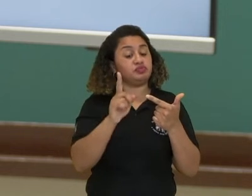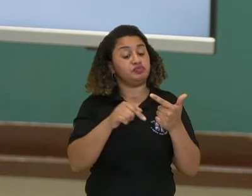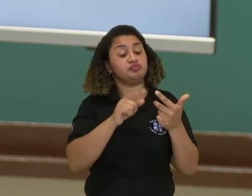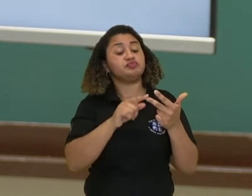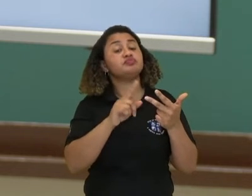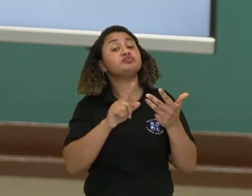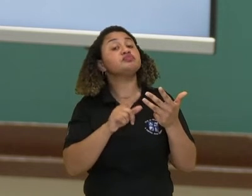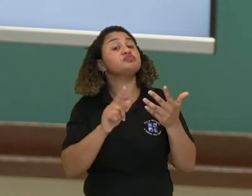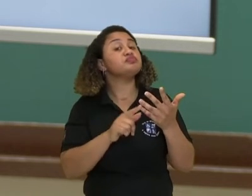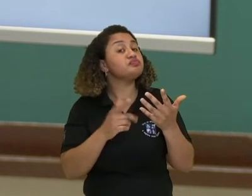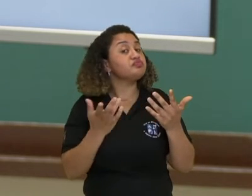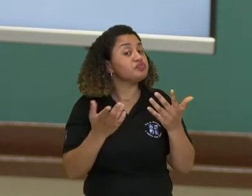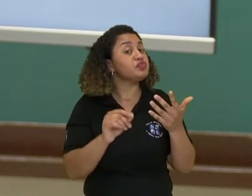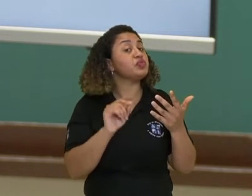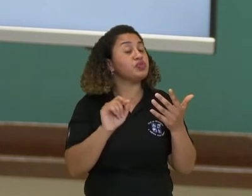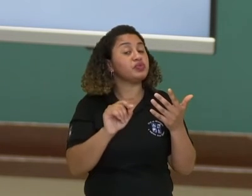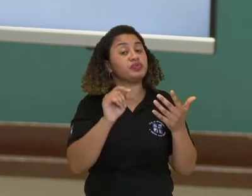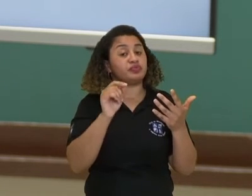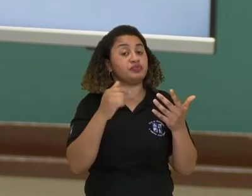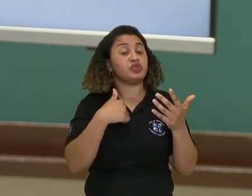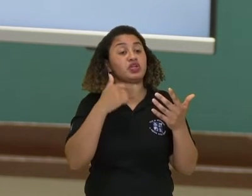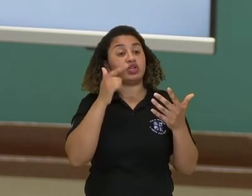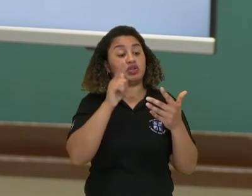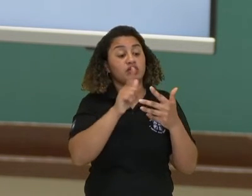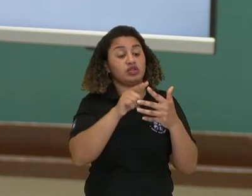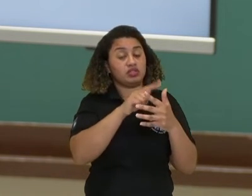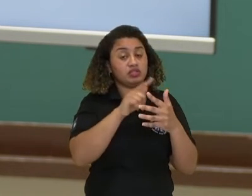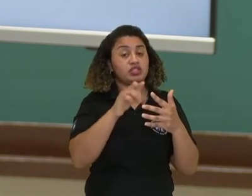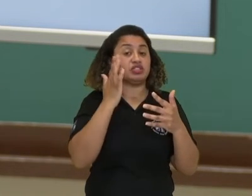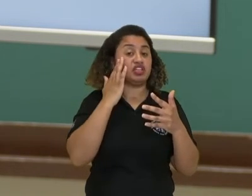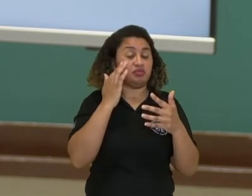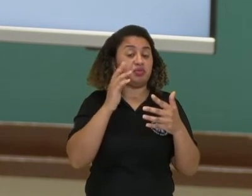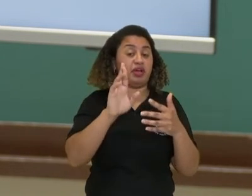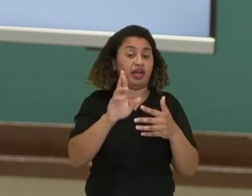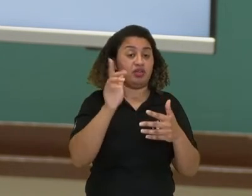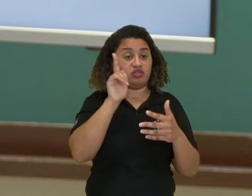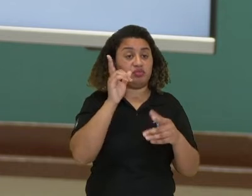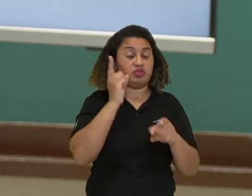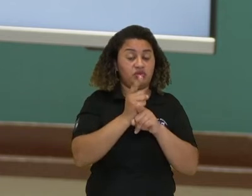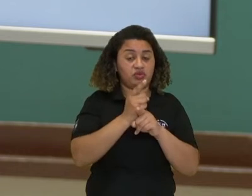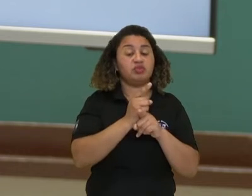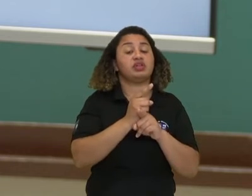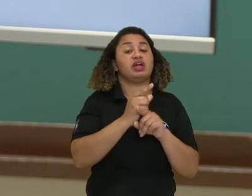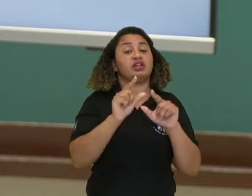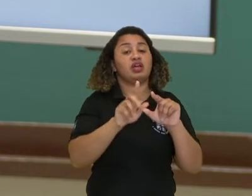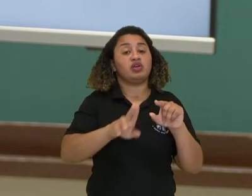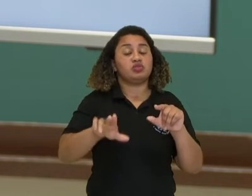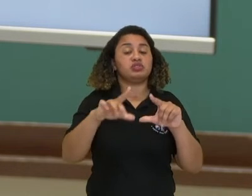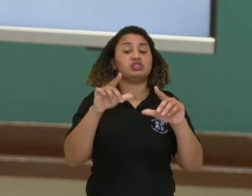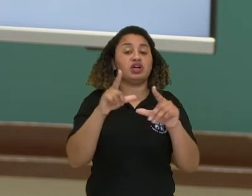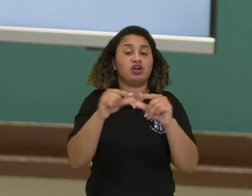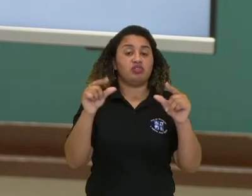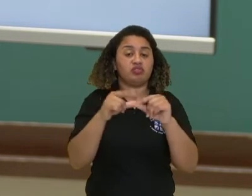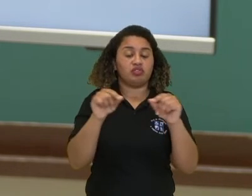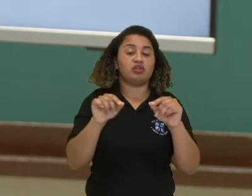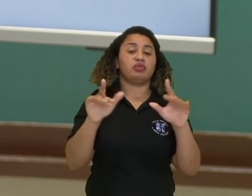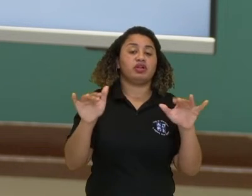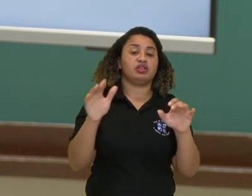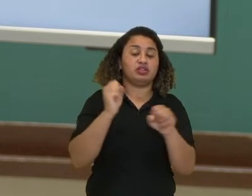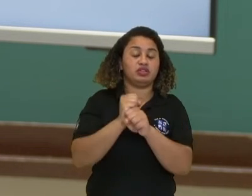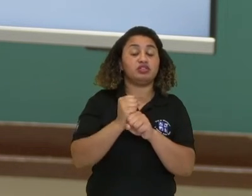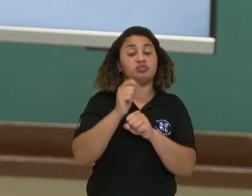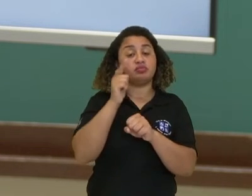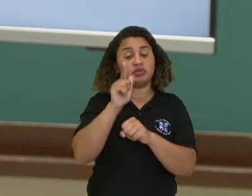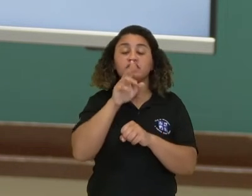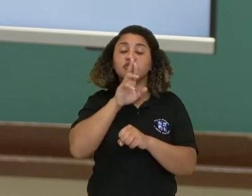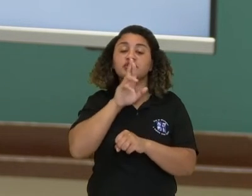logo já conseguimos descobrir qual é a razão, escreve a PA e utiliza a fórmula da soma para